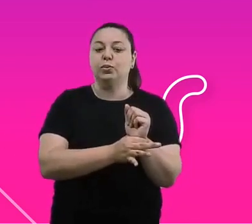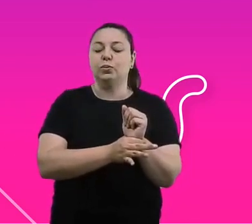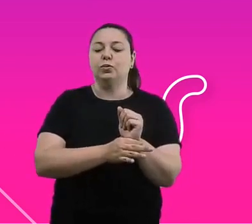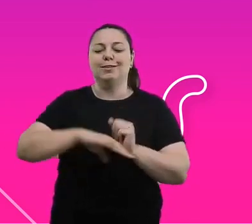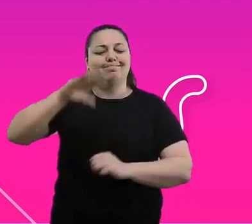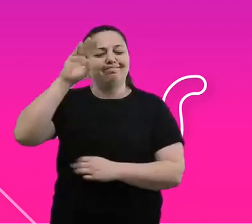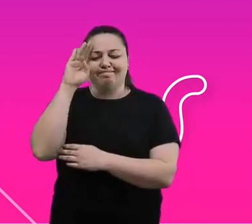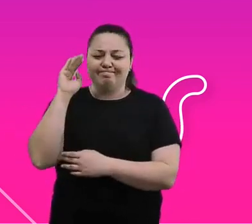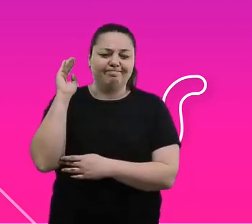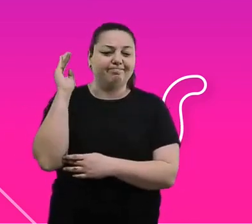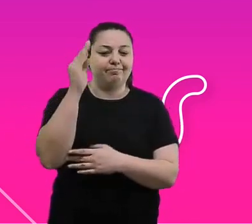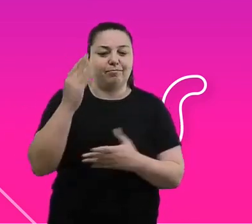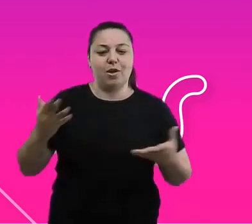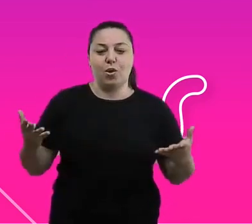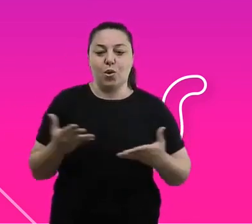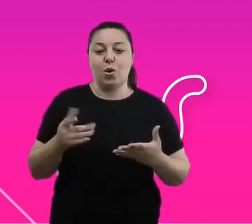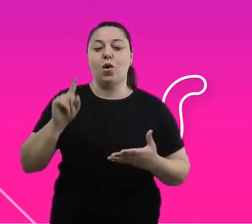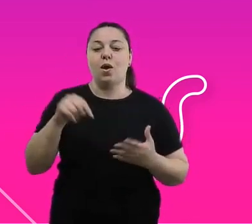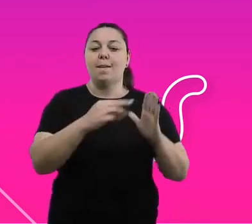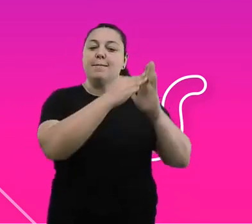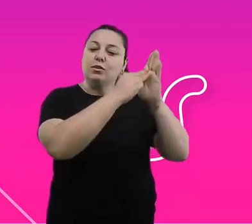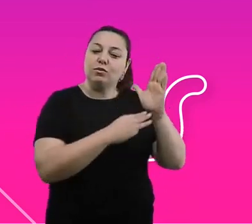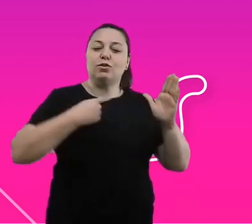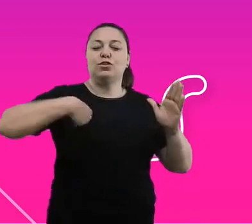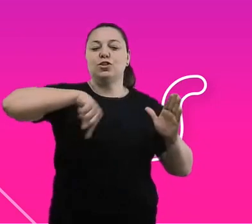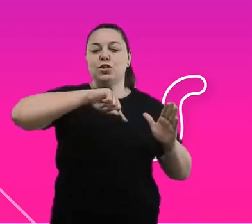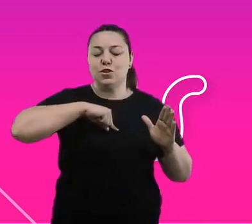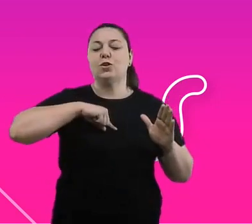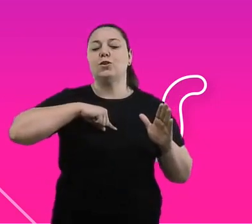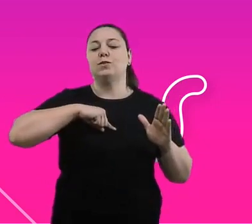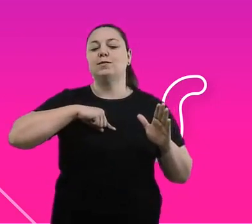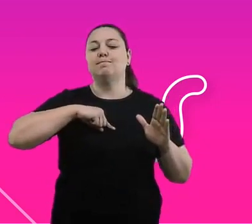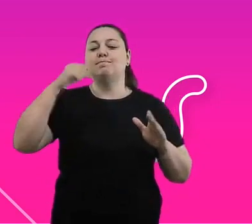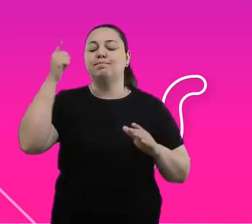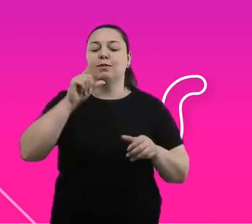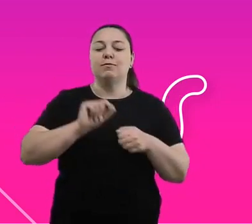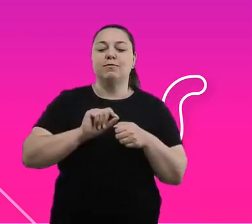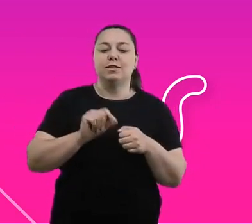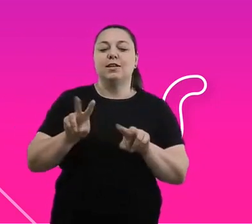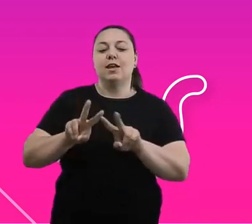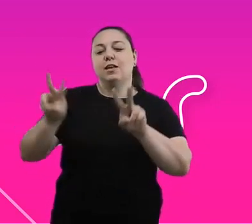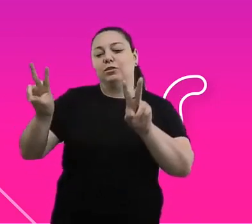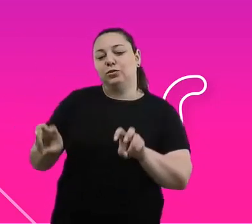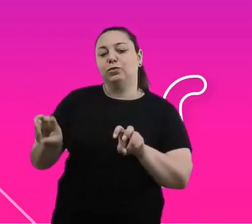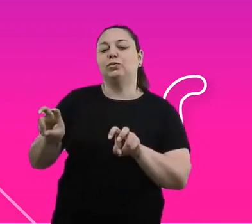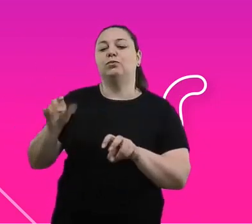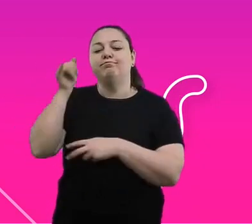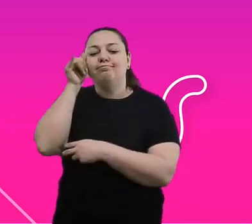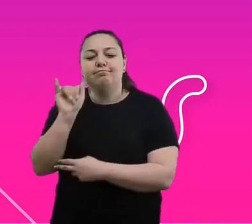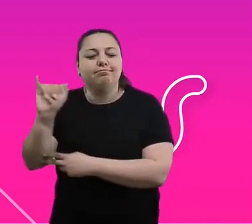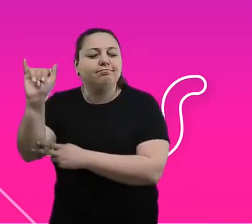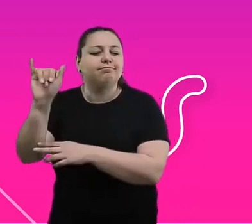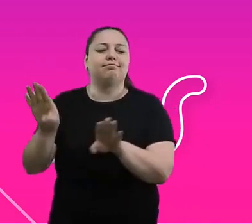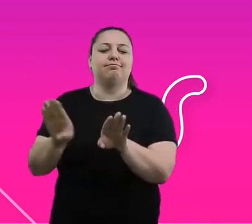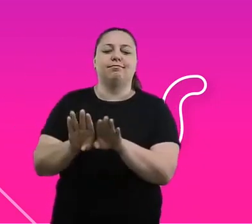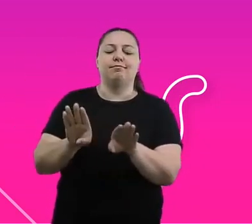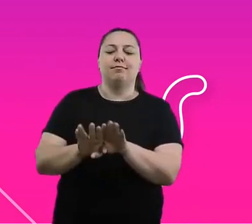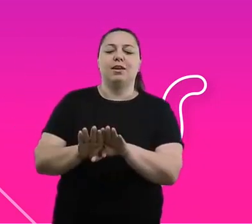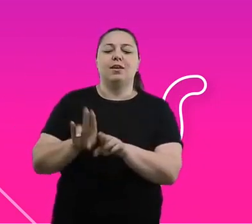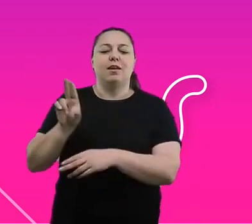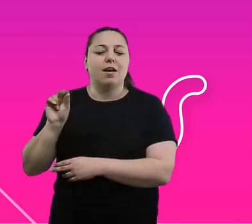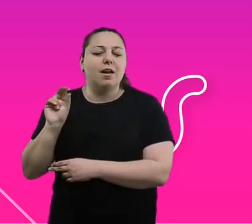nos Estados Unidos, em alguns países na Alemanha e também no sul do Brasil. Houveram várias paradas de estabelecimentos em grandes quantidades nos